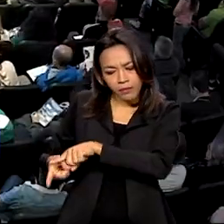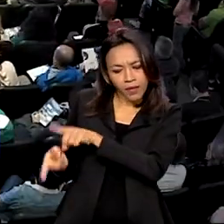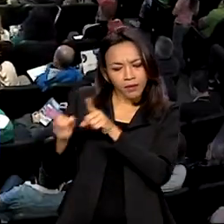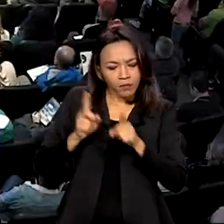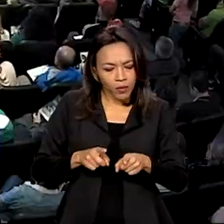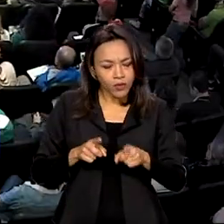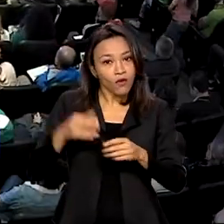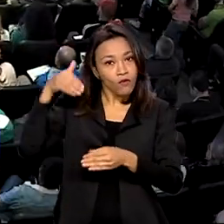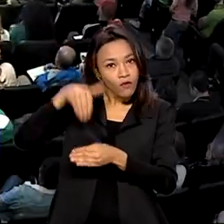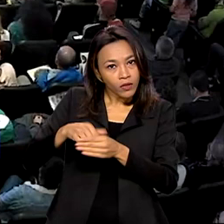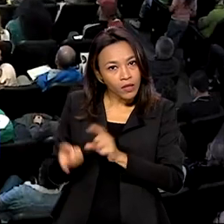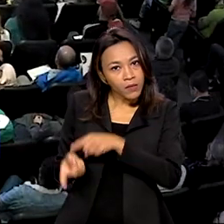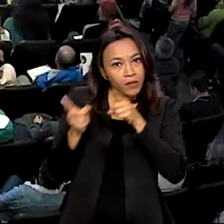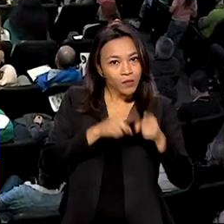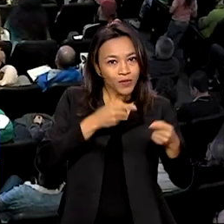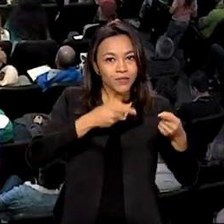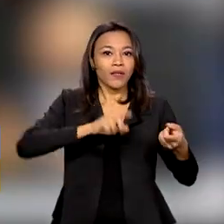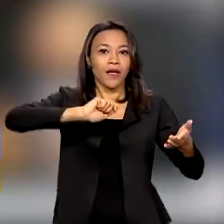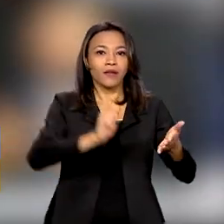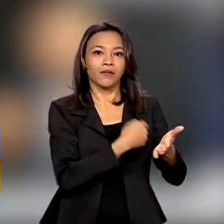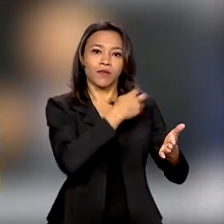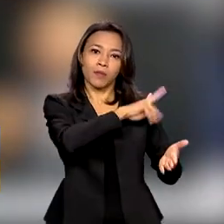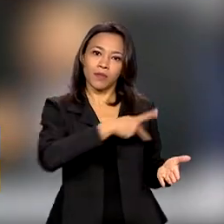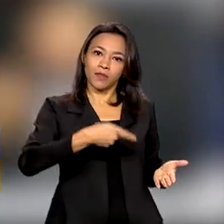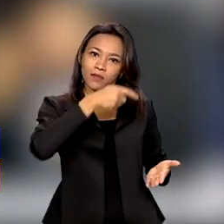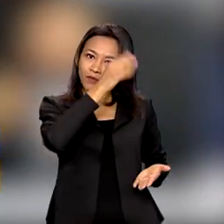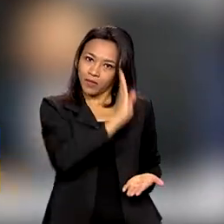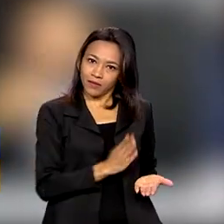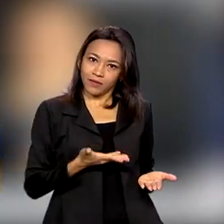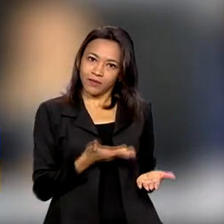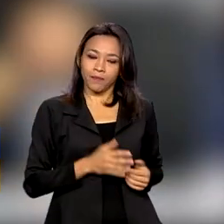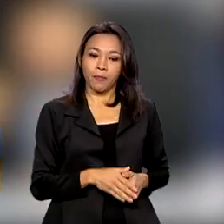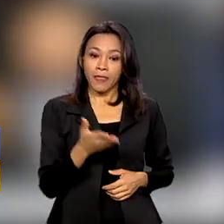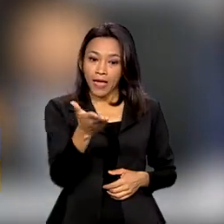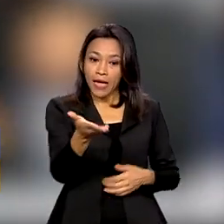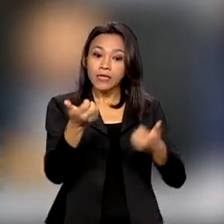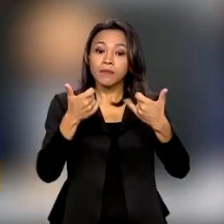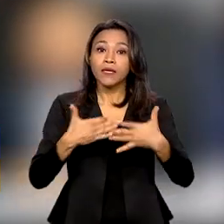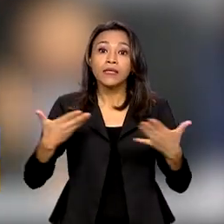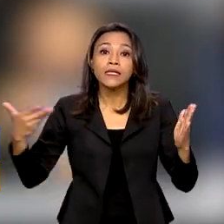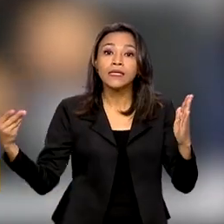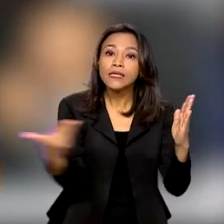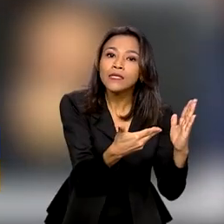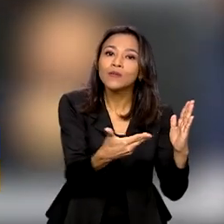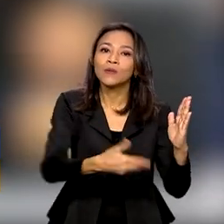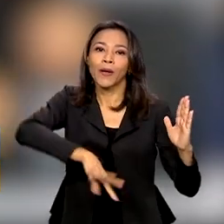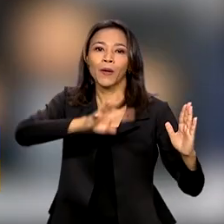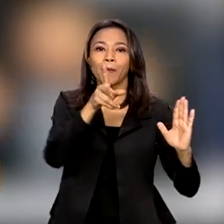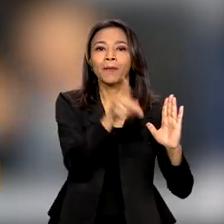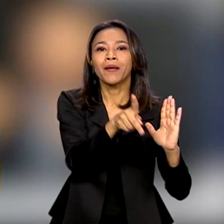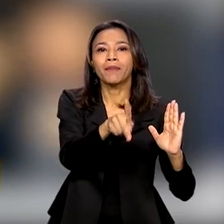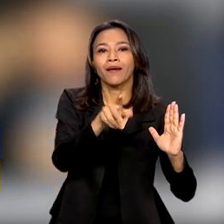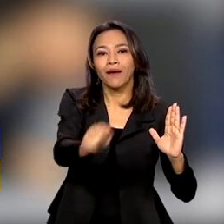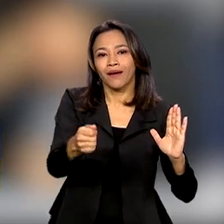sanção do presidente da República. Isso é o PPA. É o coletivo, é o que pensa